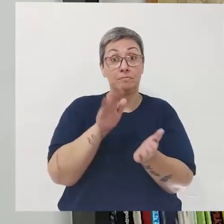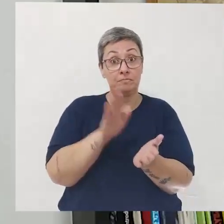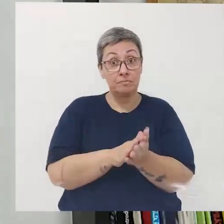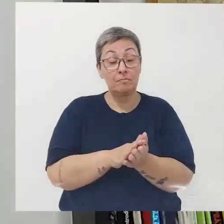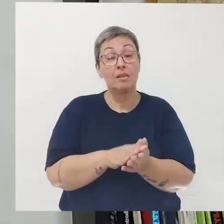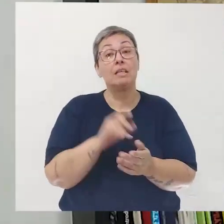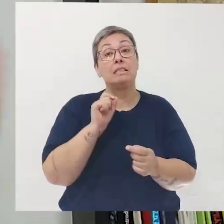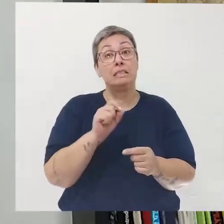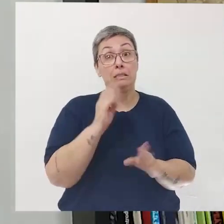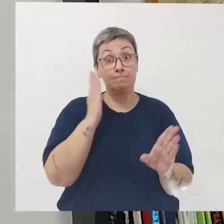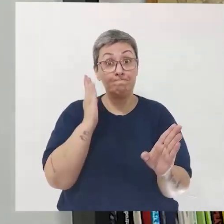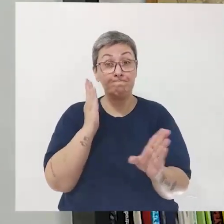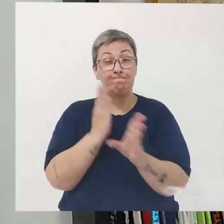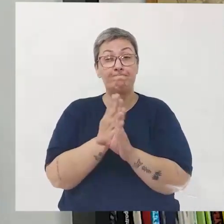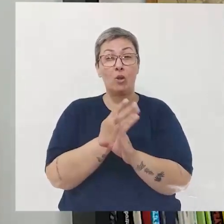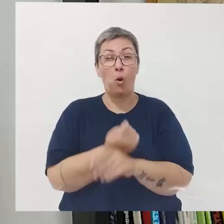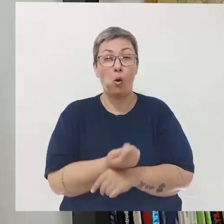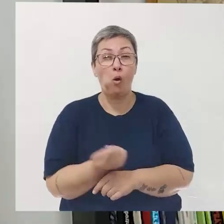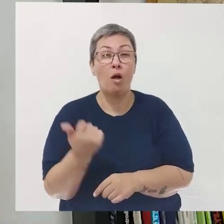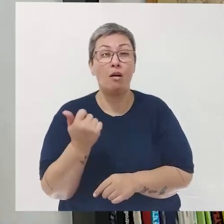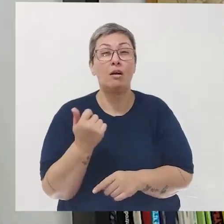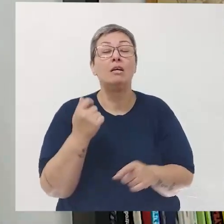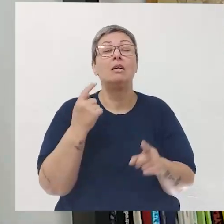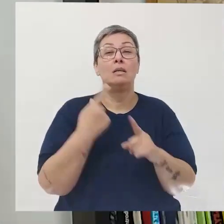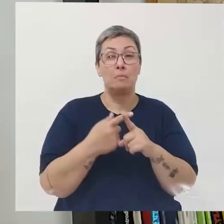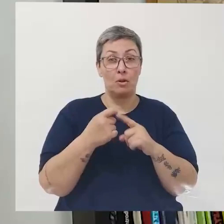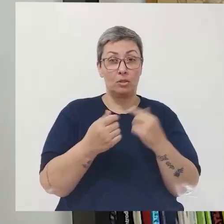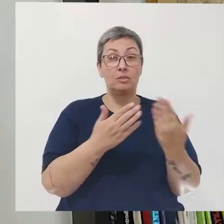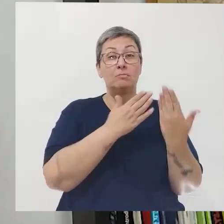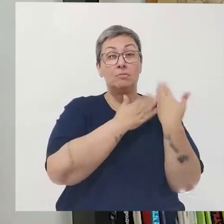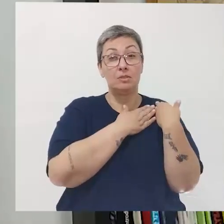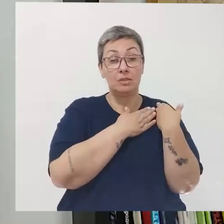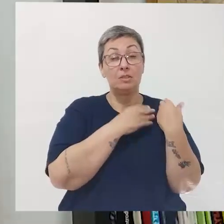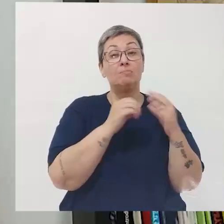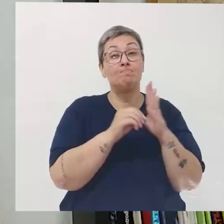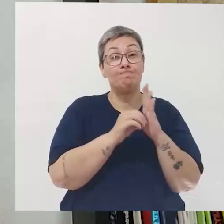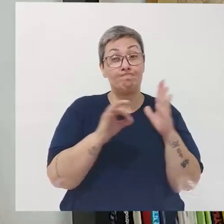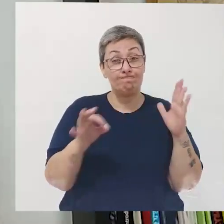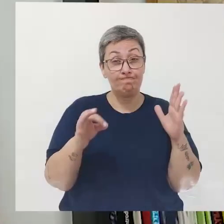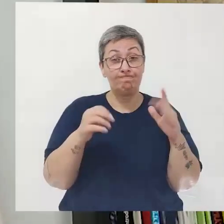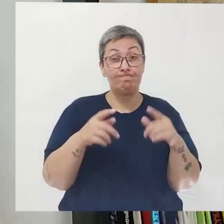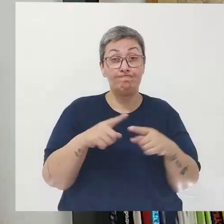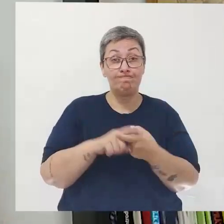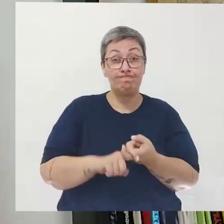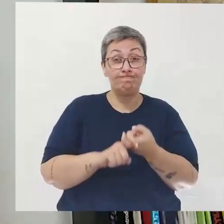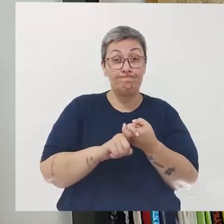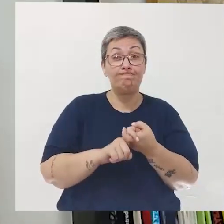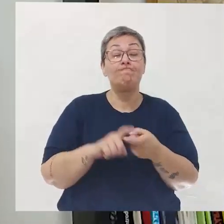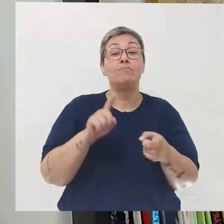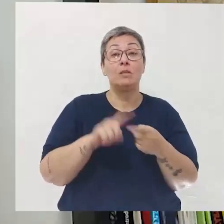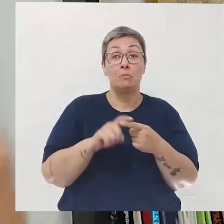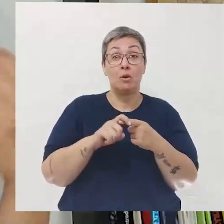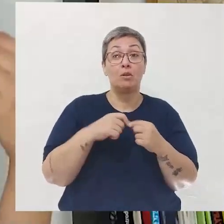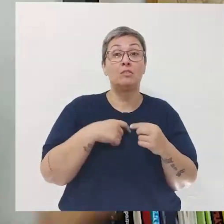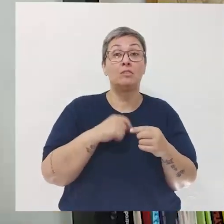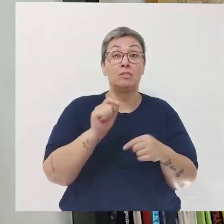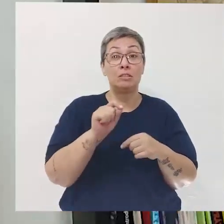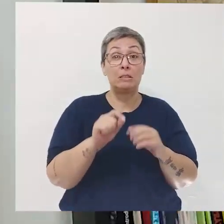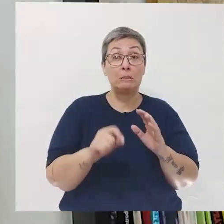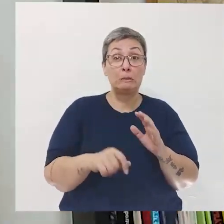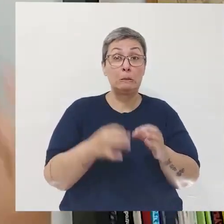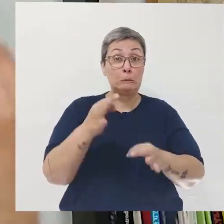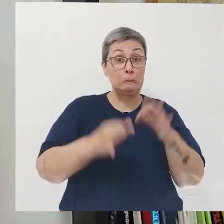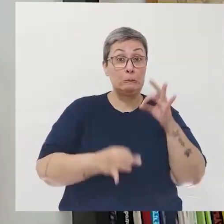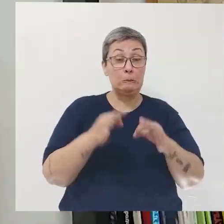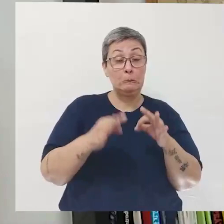Quando a fraude ou o furto são descobertos, o responsável pode ter o seu fornecimento de energia suspenso e pode